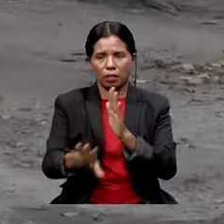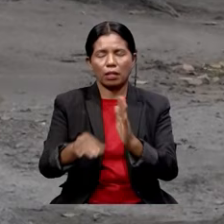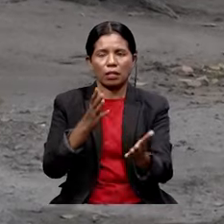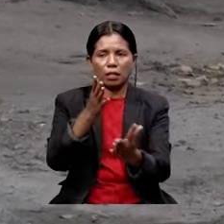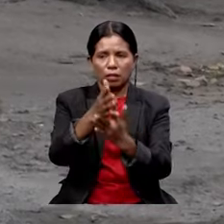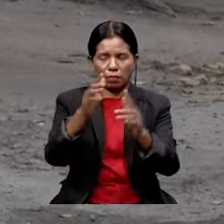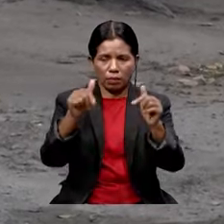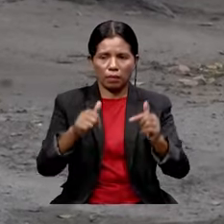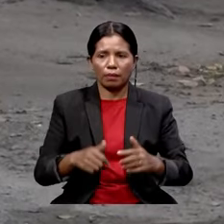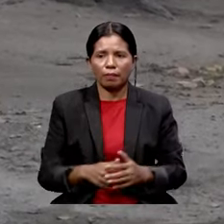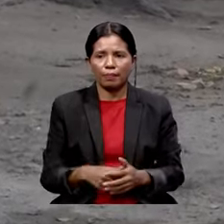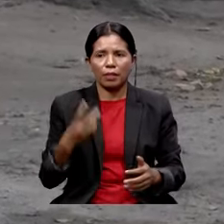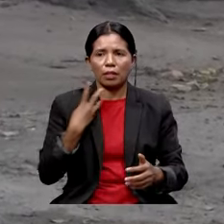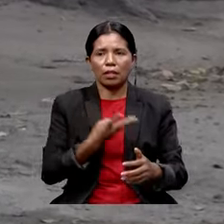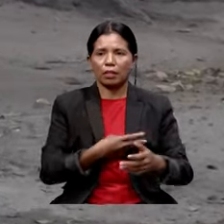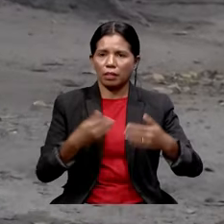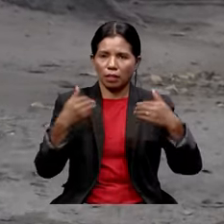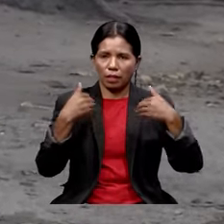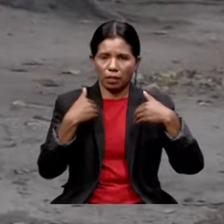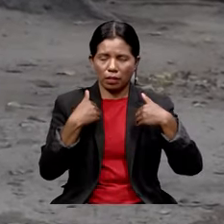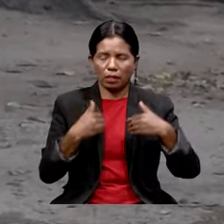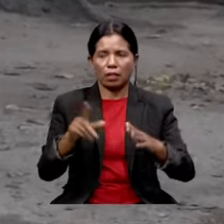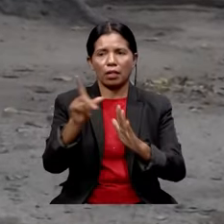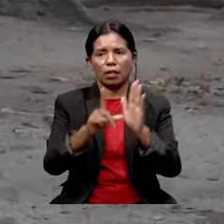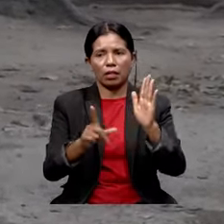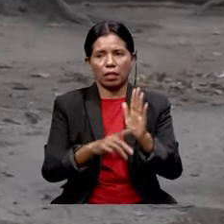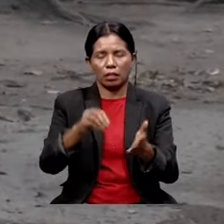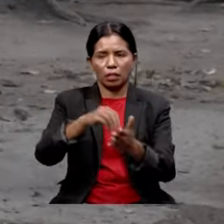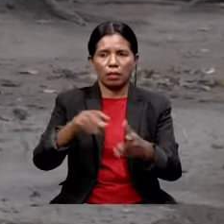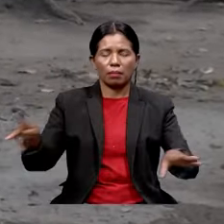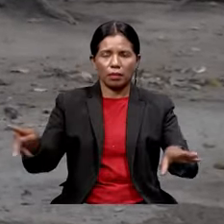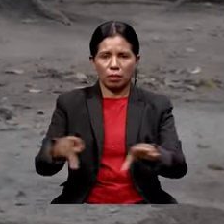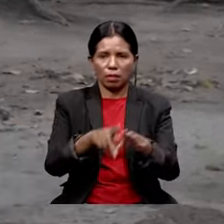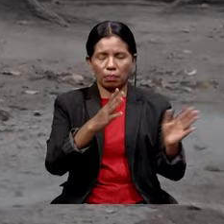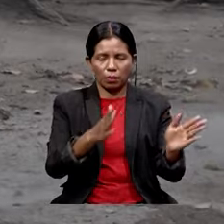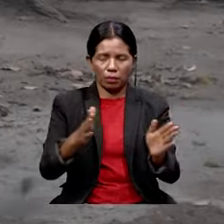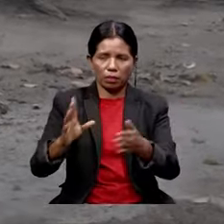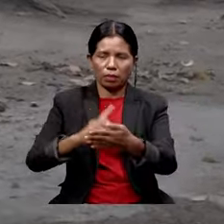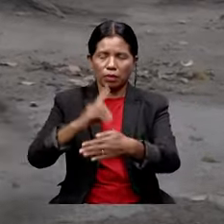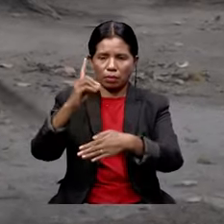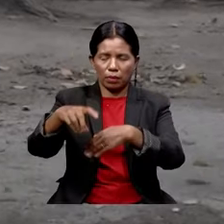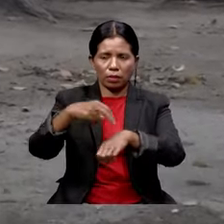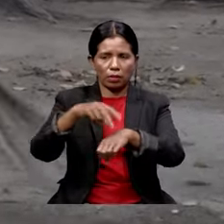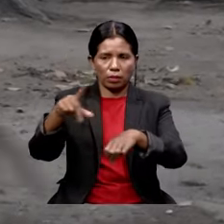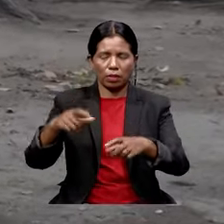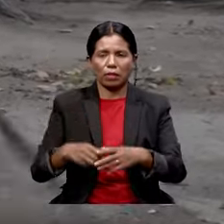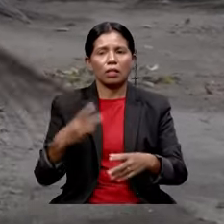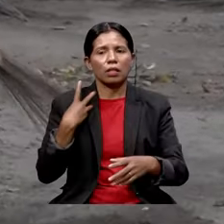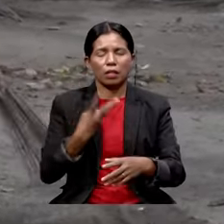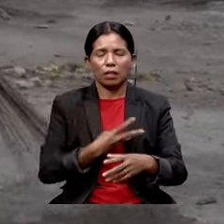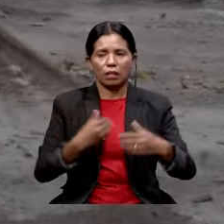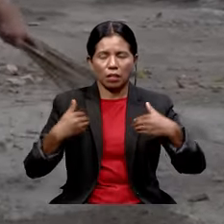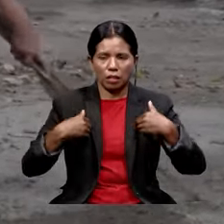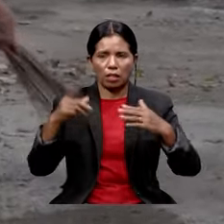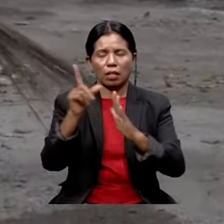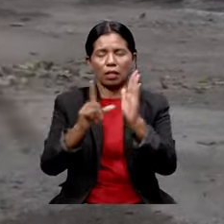baidan ita iha ita ni lei inang garante ni participação ni processo de desenvolvimento nacional ita iha lei sira